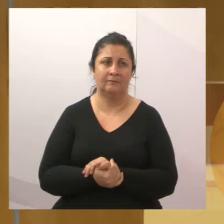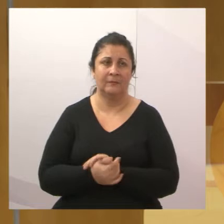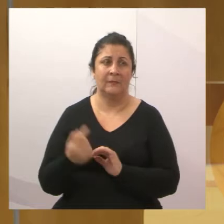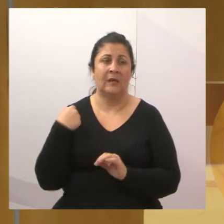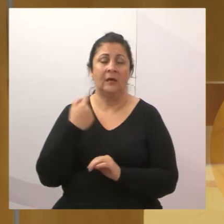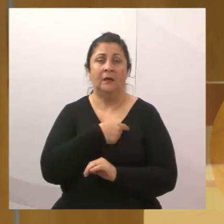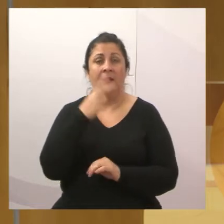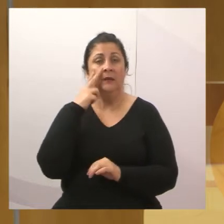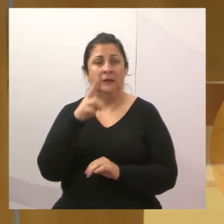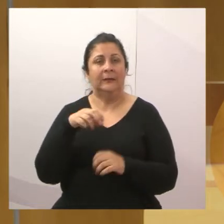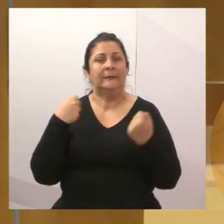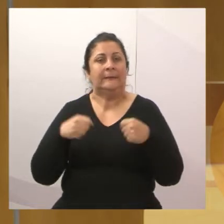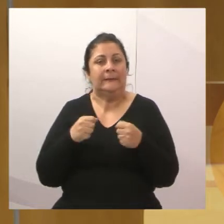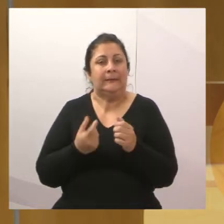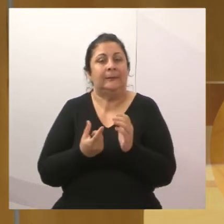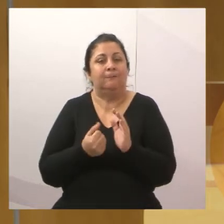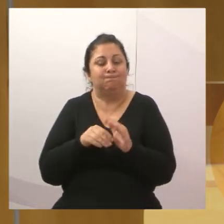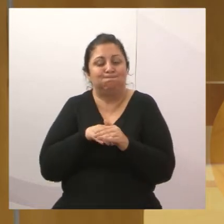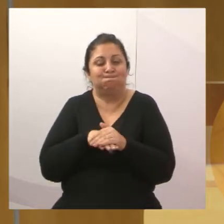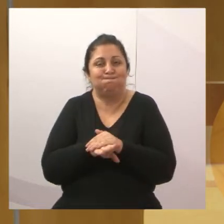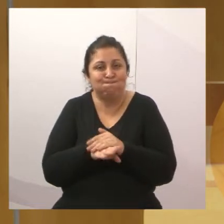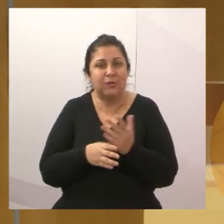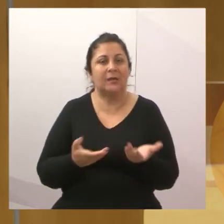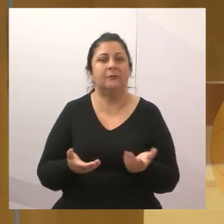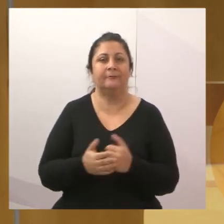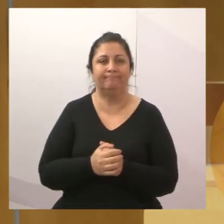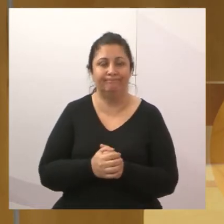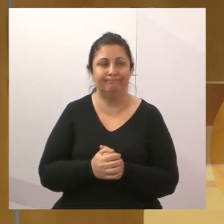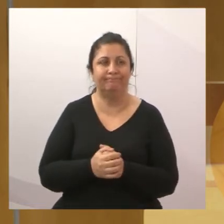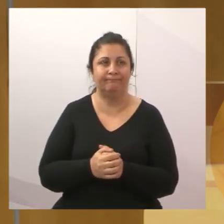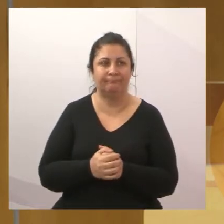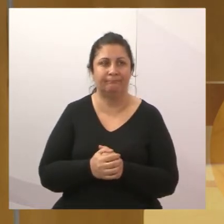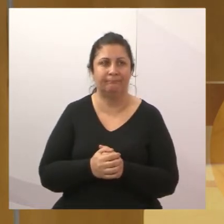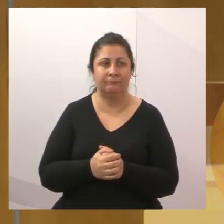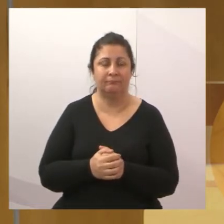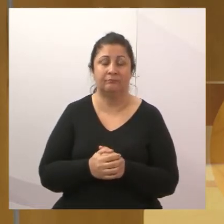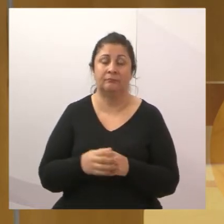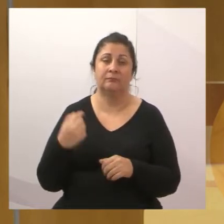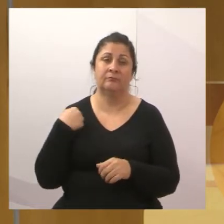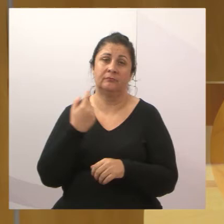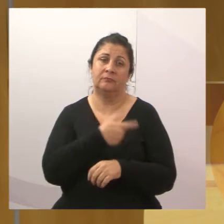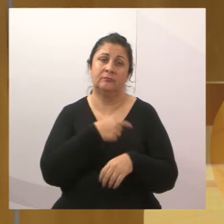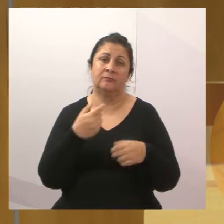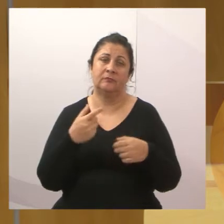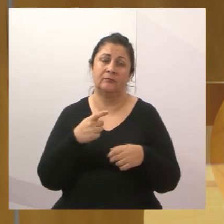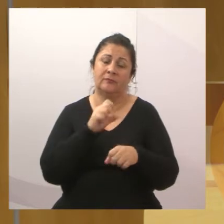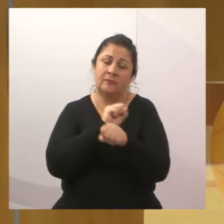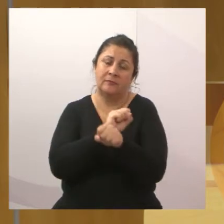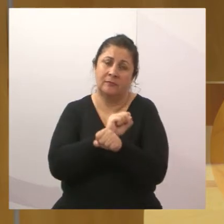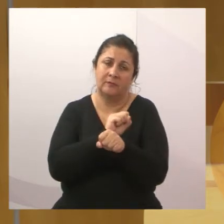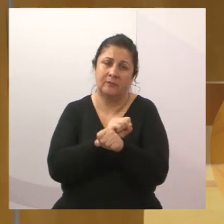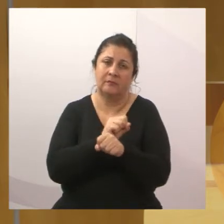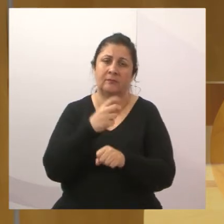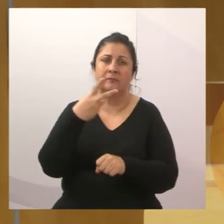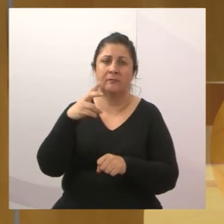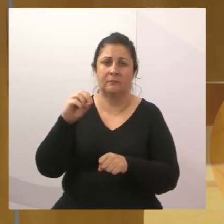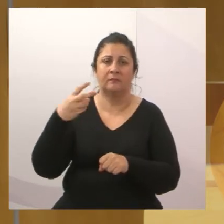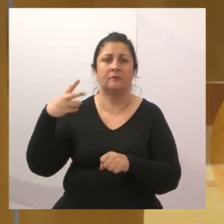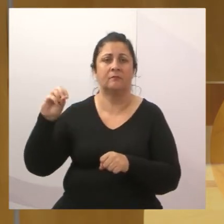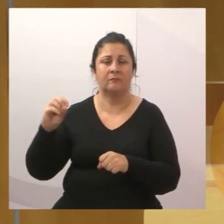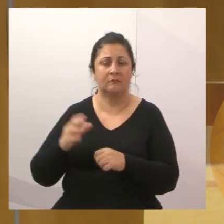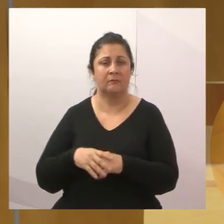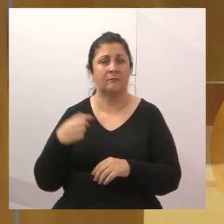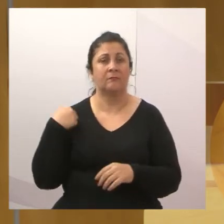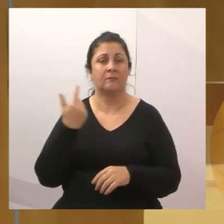vê que daí tem que segurar mesmo, conter as despesas. Então, a gente tem esperança que em 2020